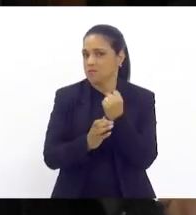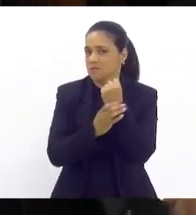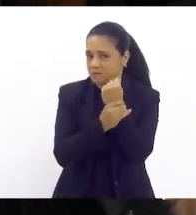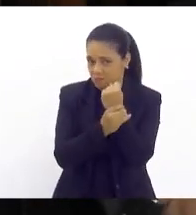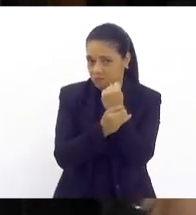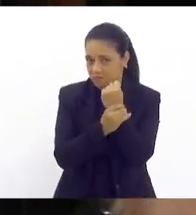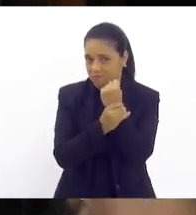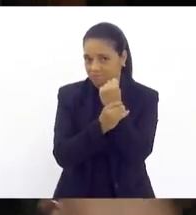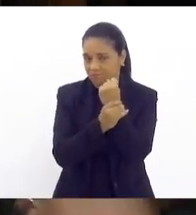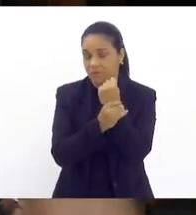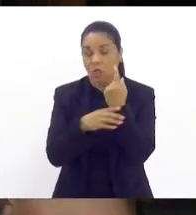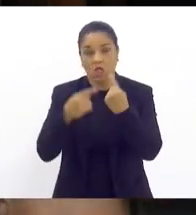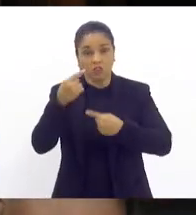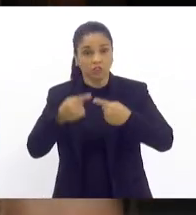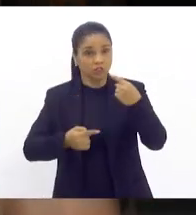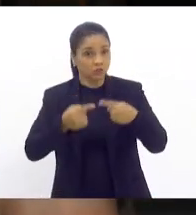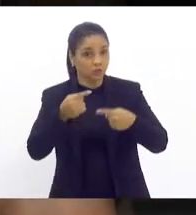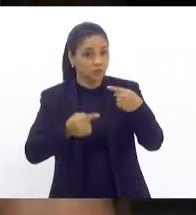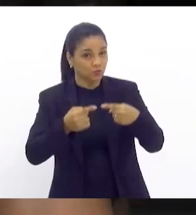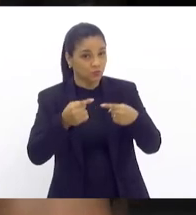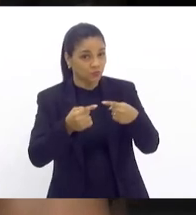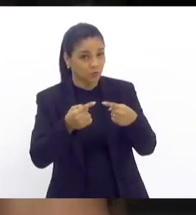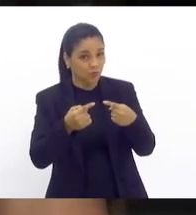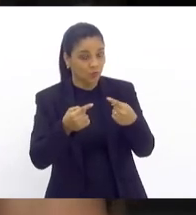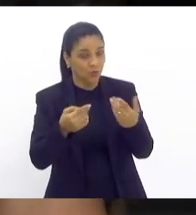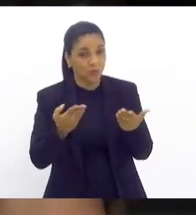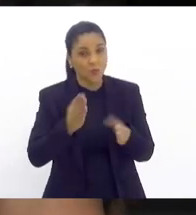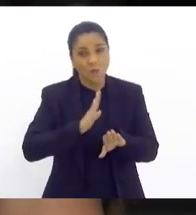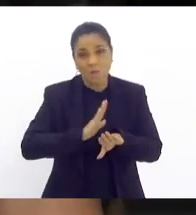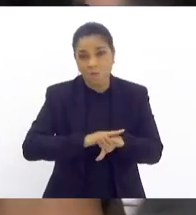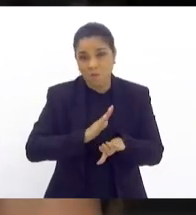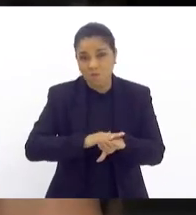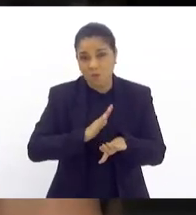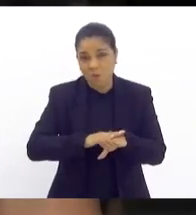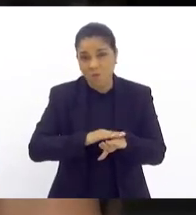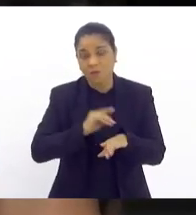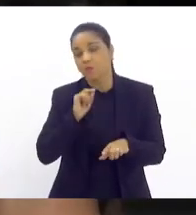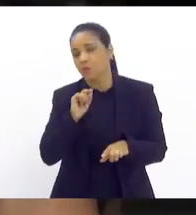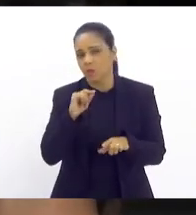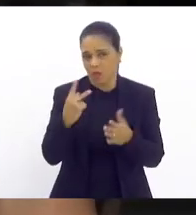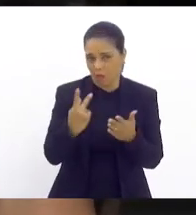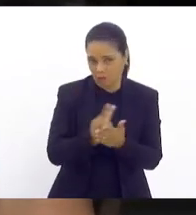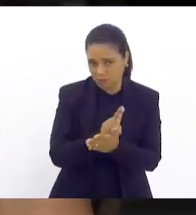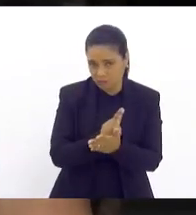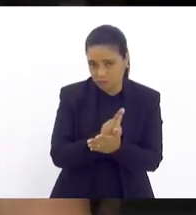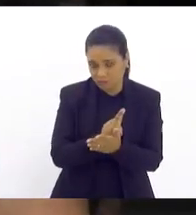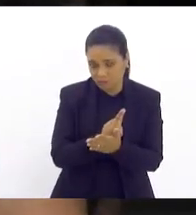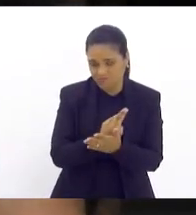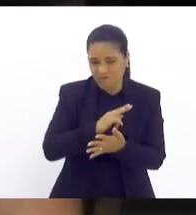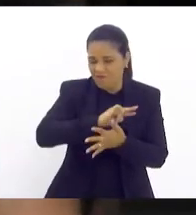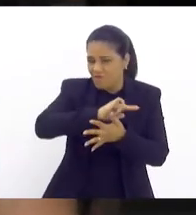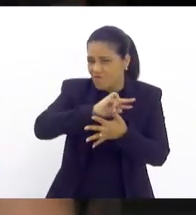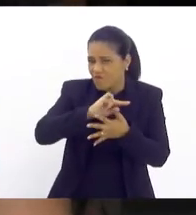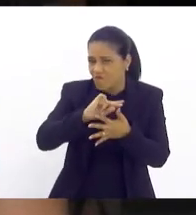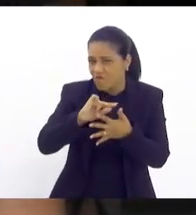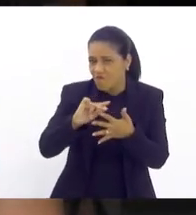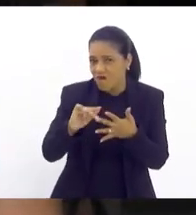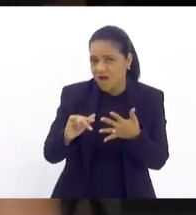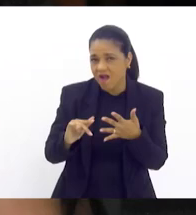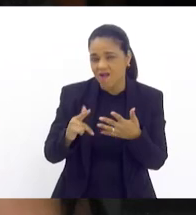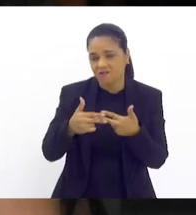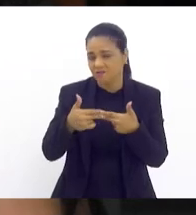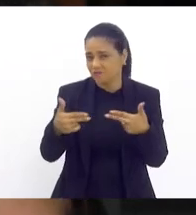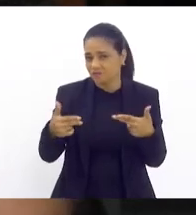oportuna fruto de diversos acontecimentos que tem acontecido no nosso país